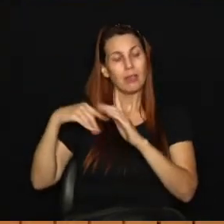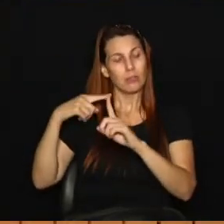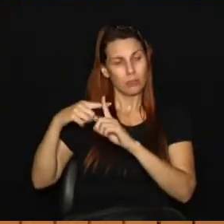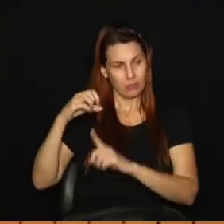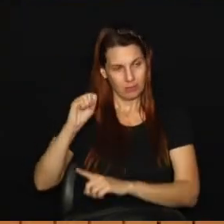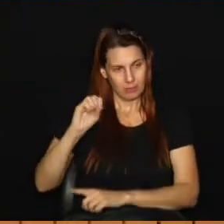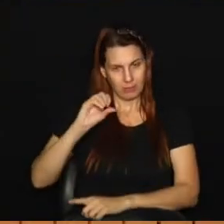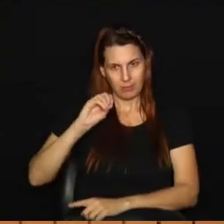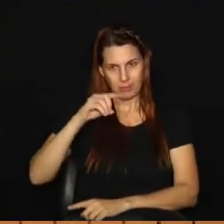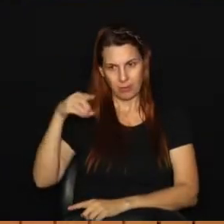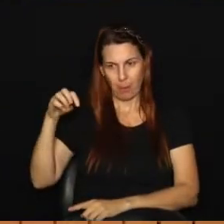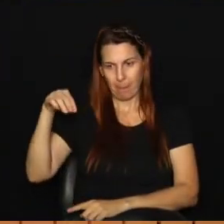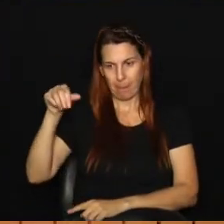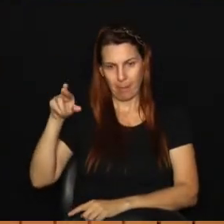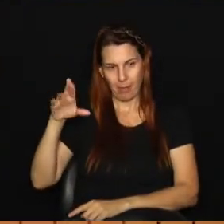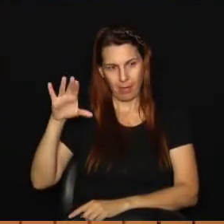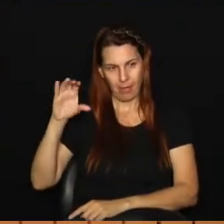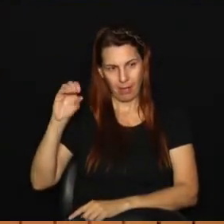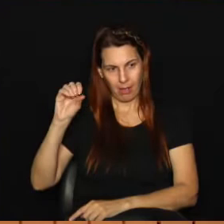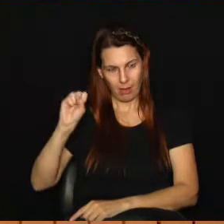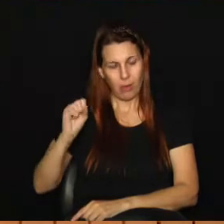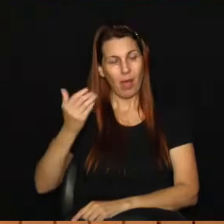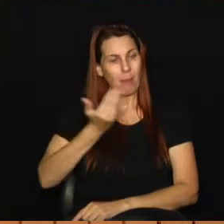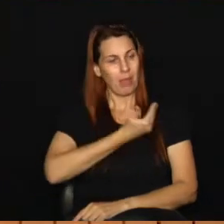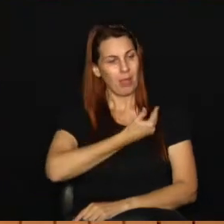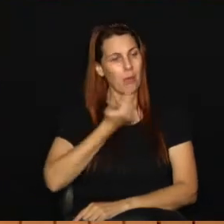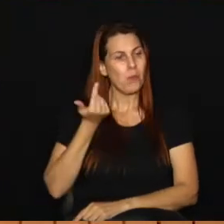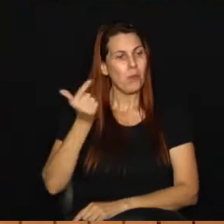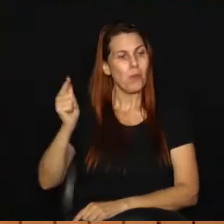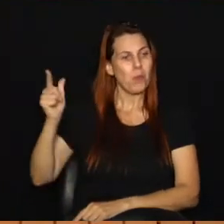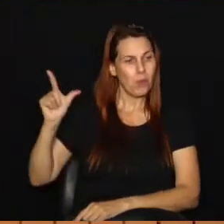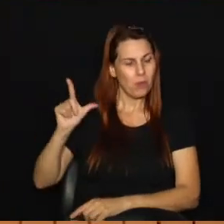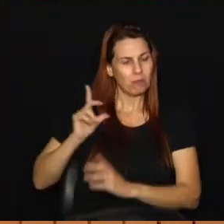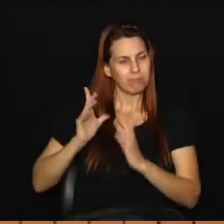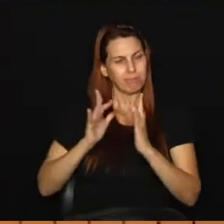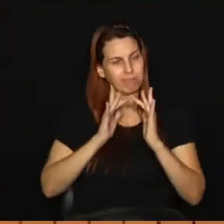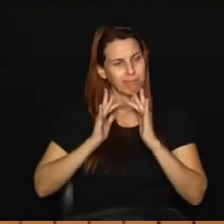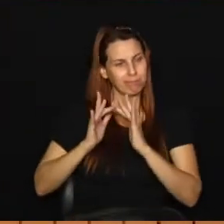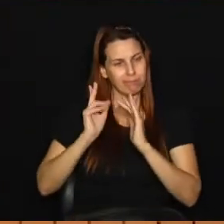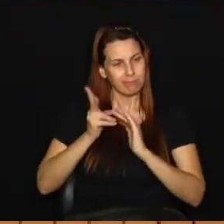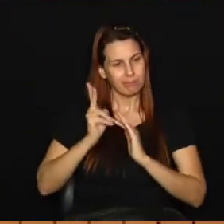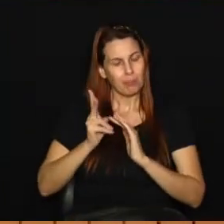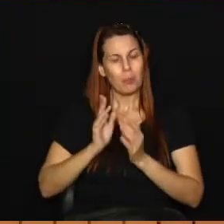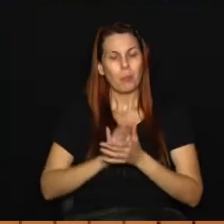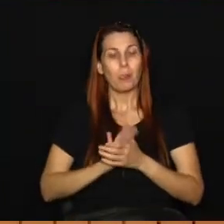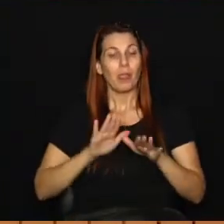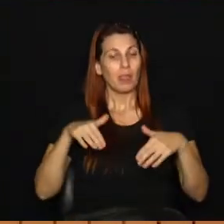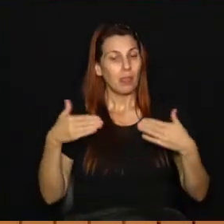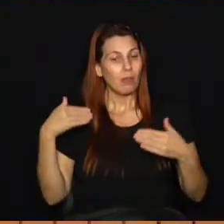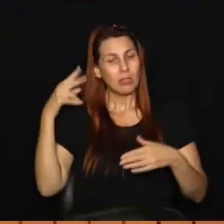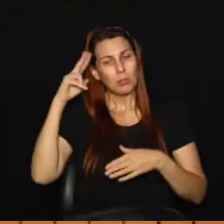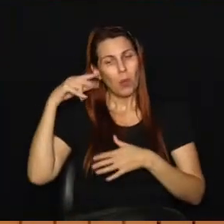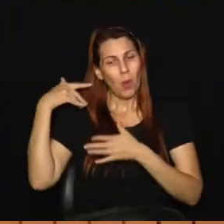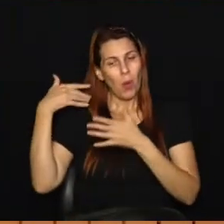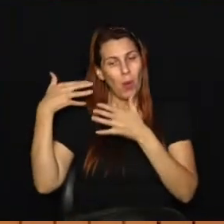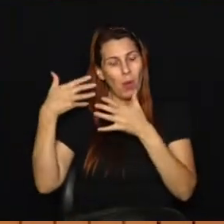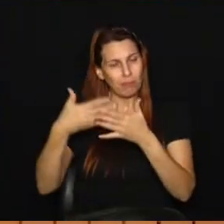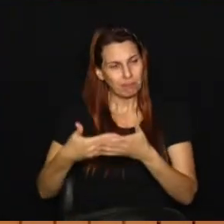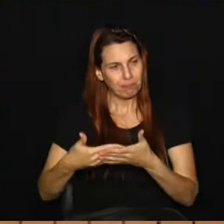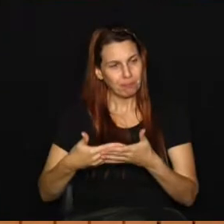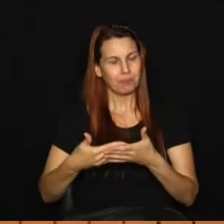os outros amigos, né, com quem a gente convive. E estamos fazendo essa história. E aí, então,